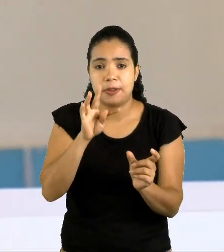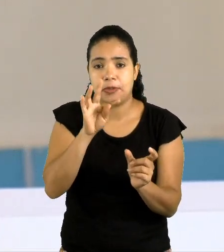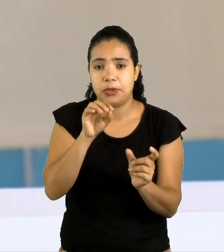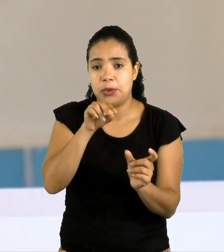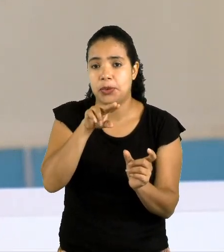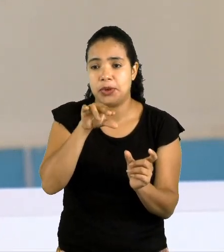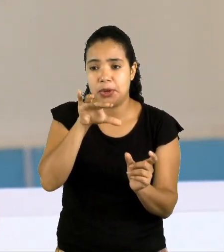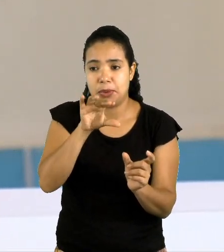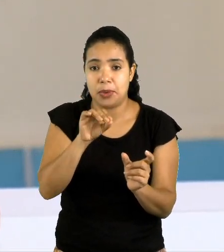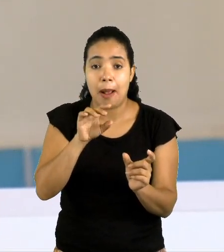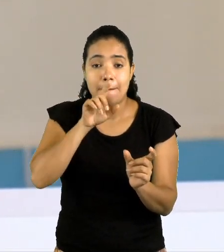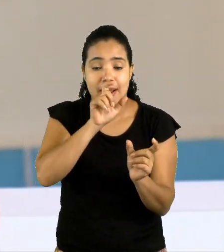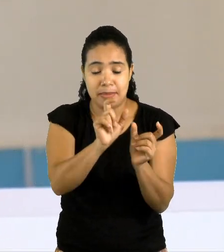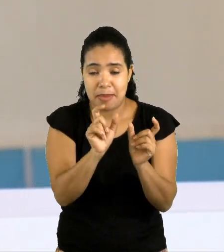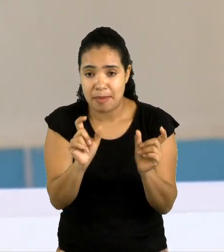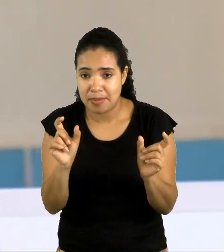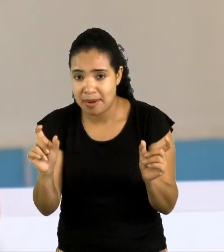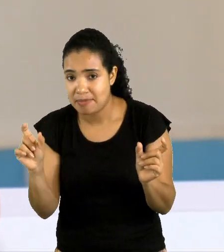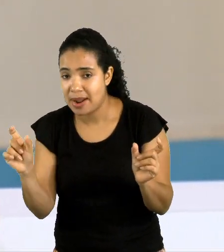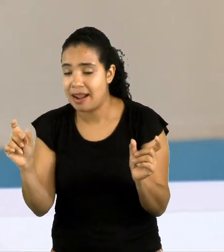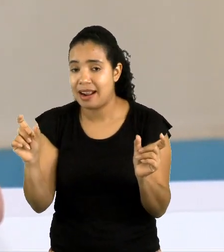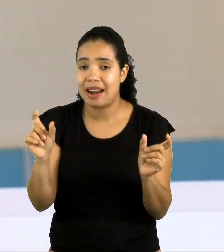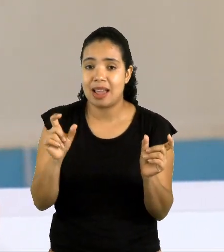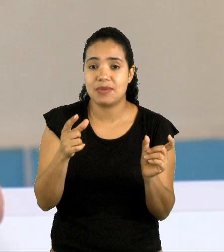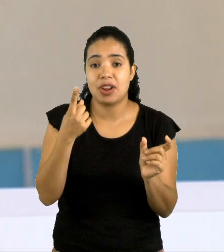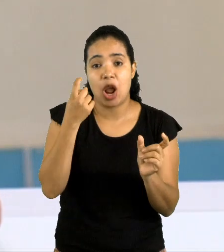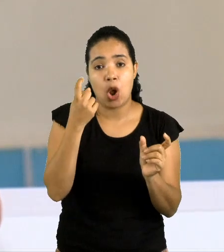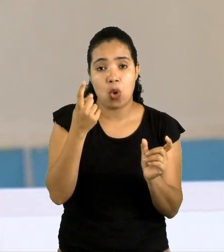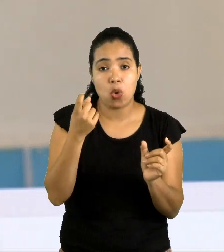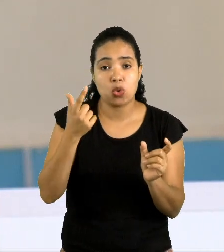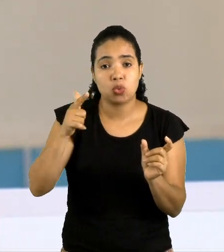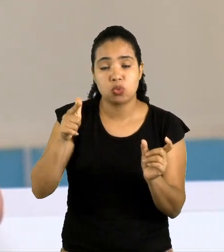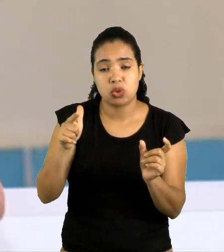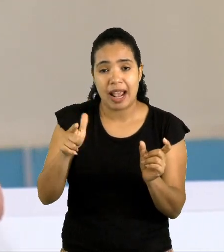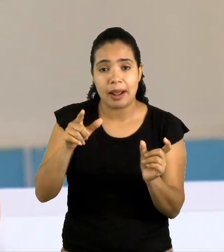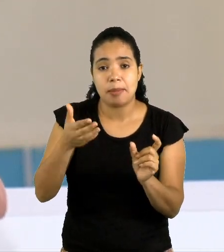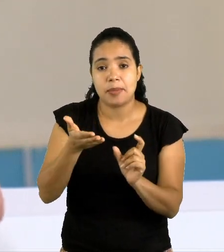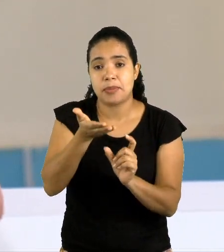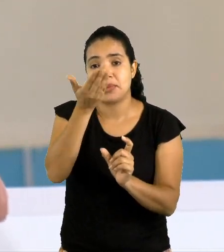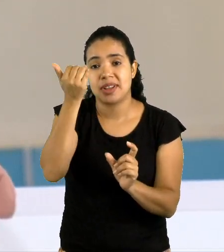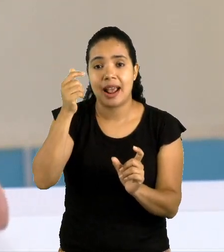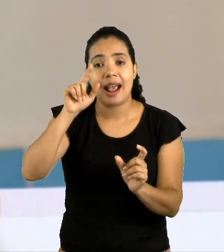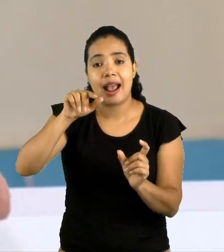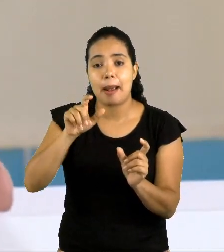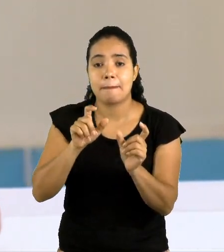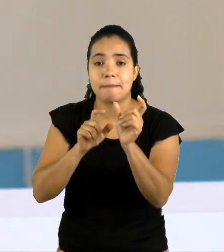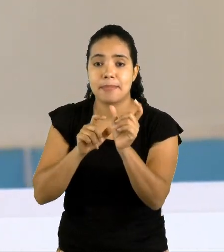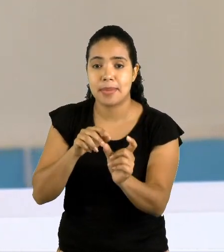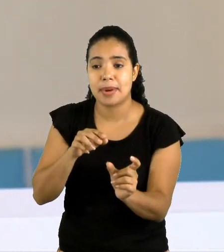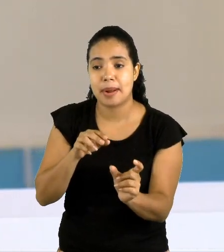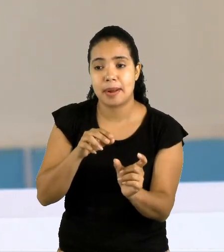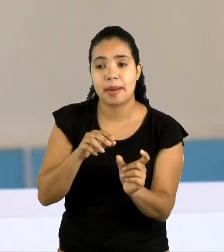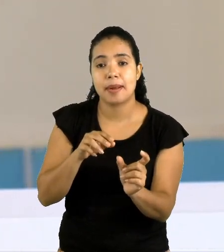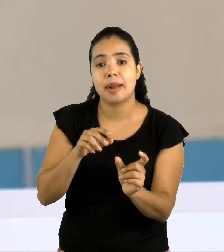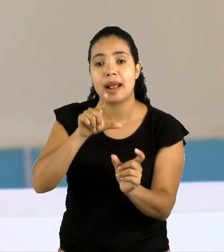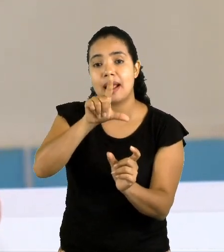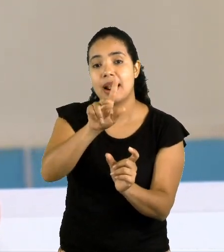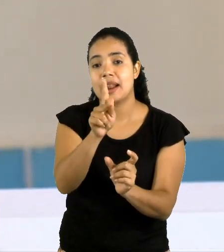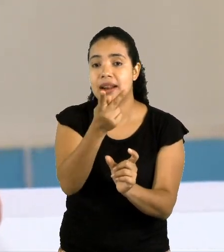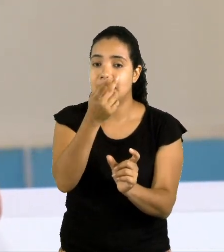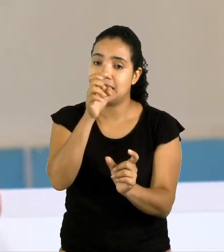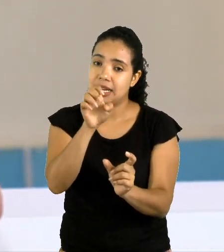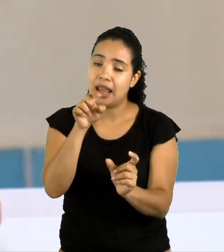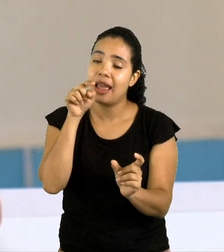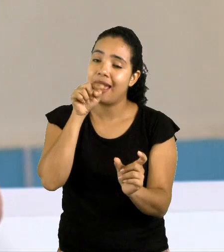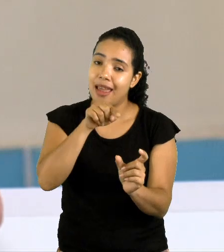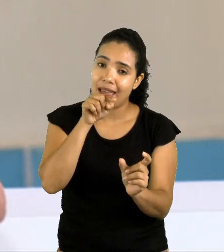tônico. Nessas palavras, a única que não tem acento é a palavrinha lhe. Então, ela